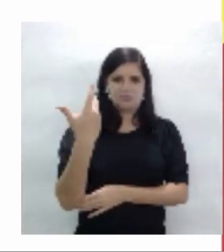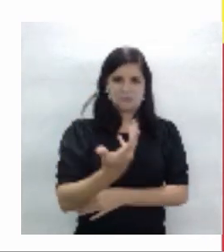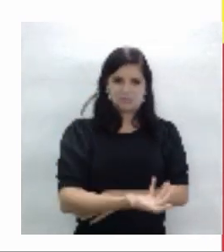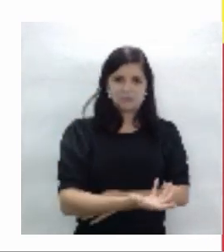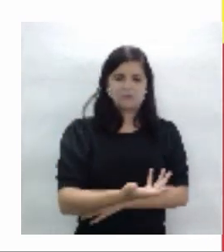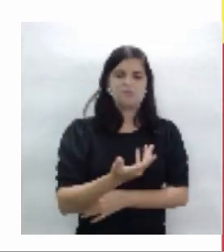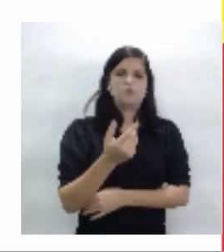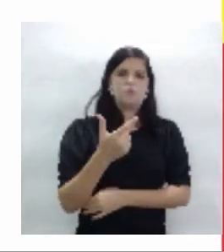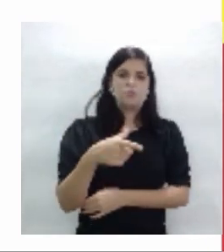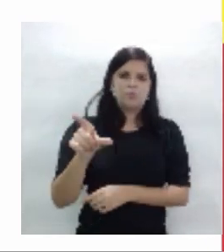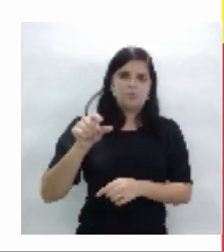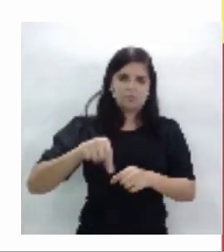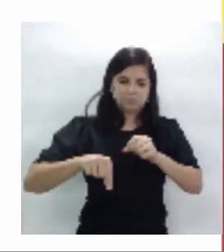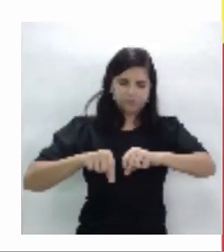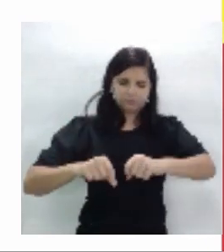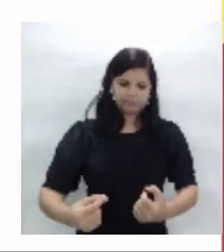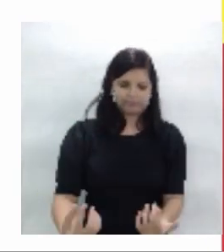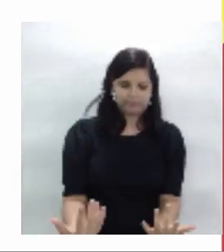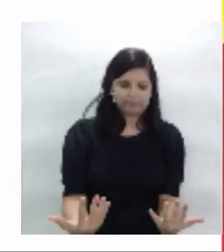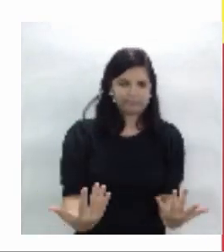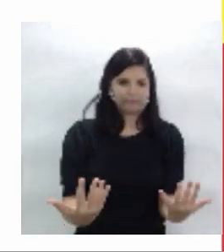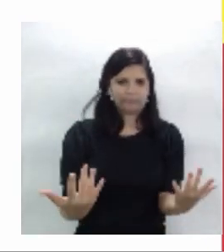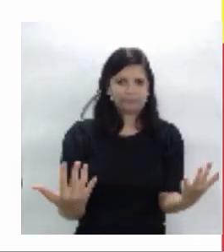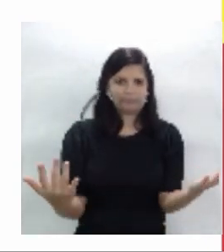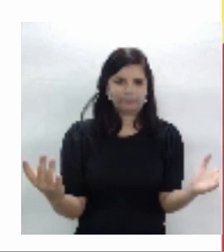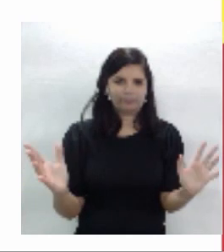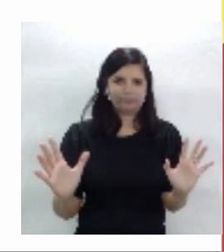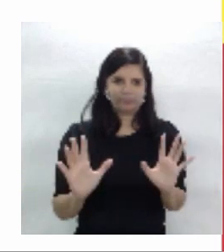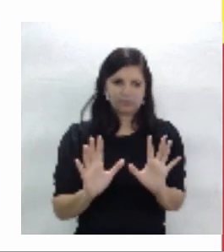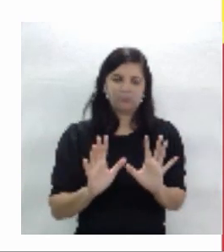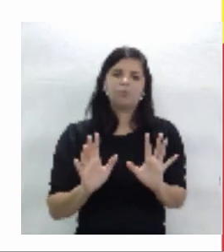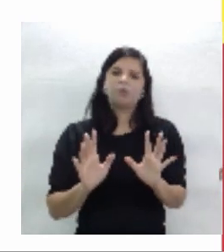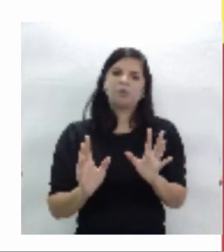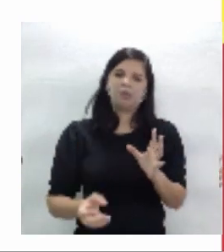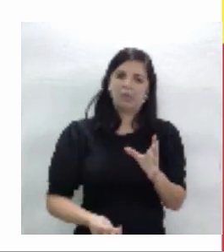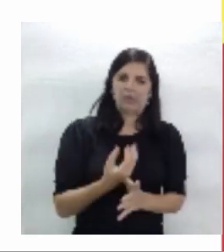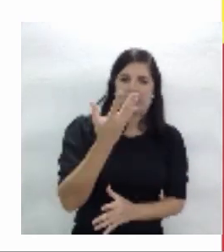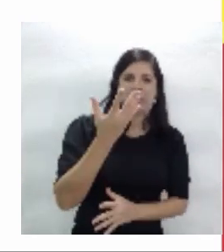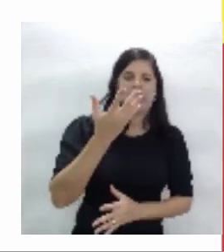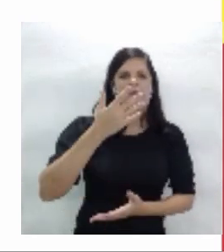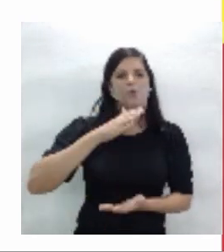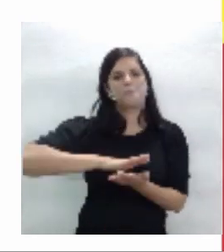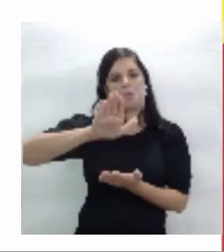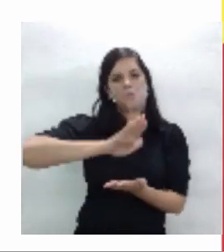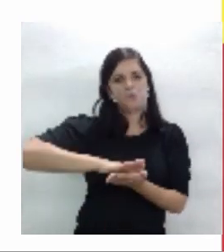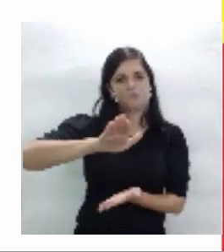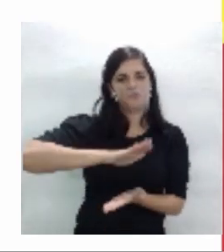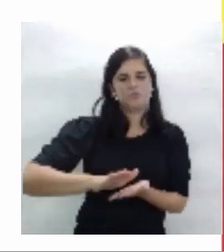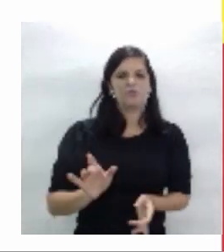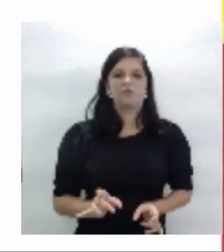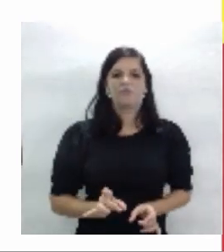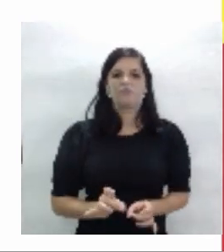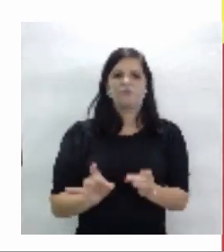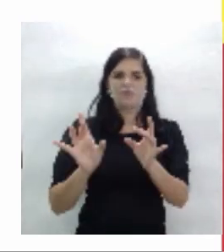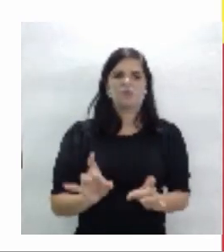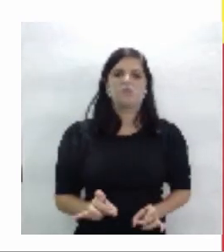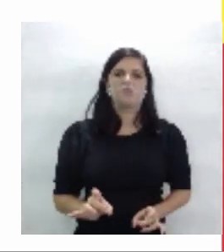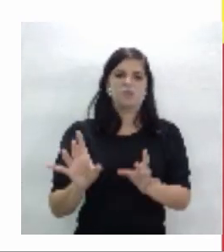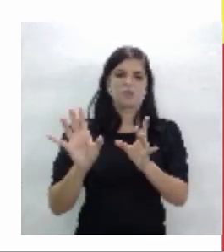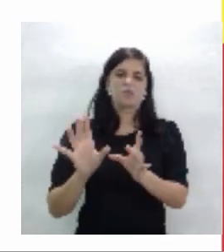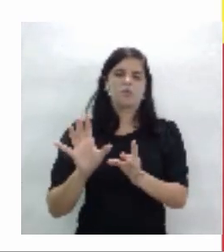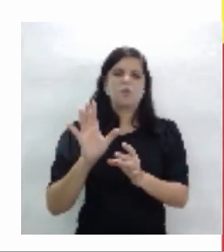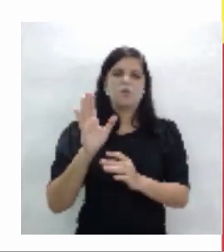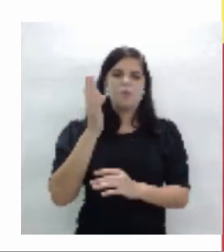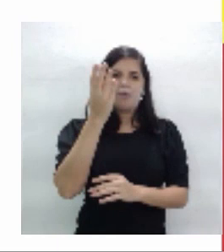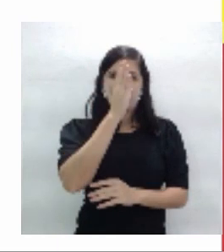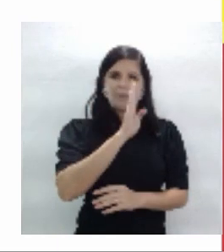a plantação de outros tipos de vegetação, no caso uma vegetação aí para a produção e muitas vezes aí para o consumo, não